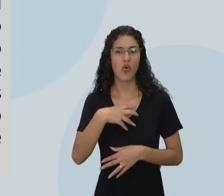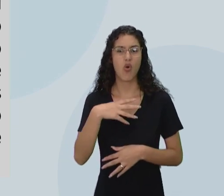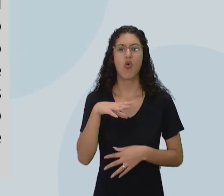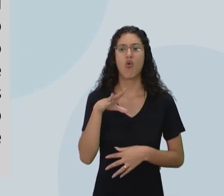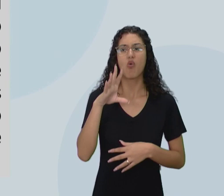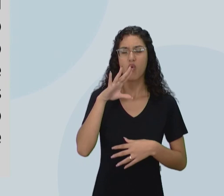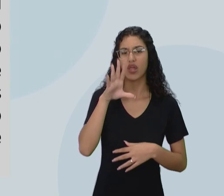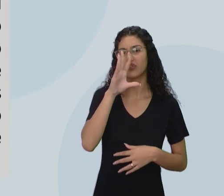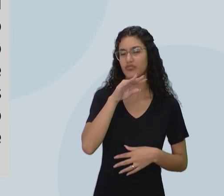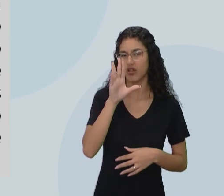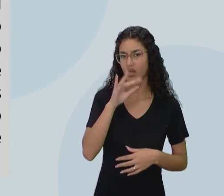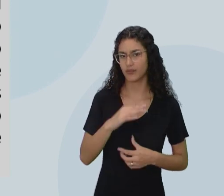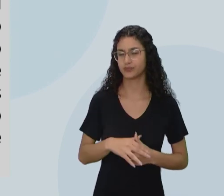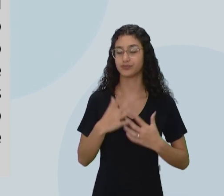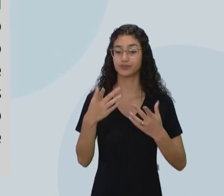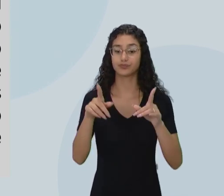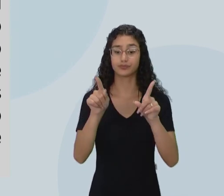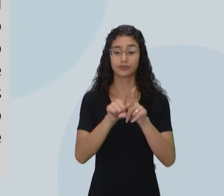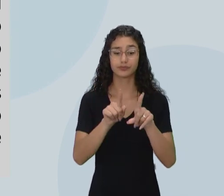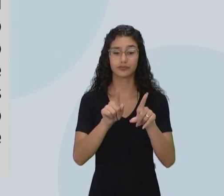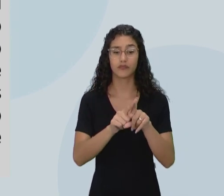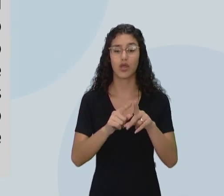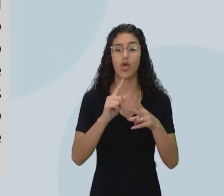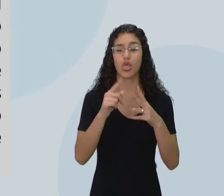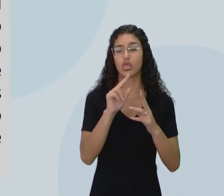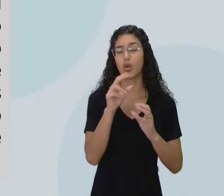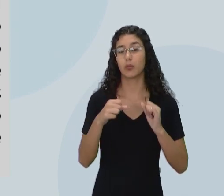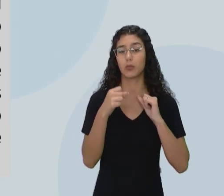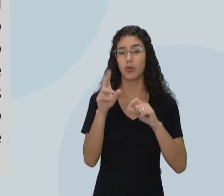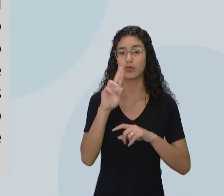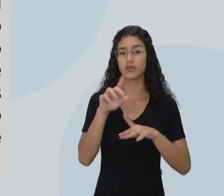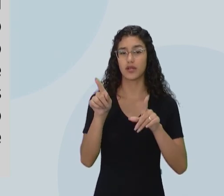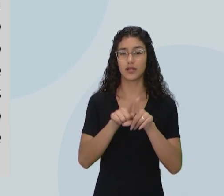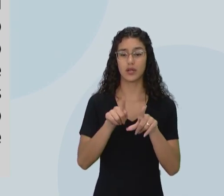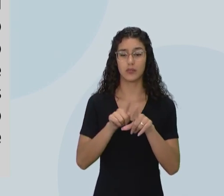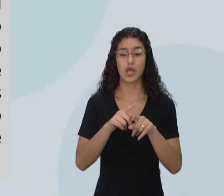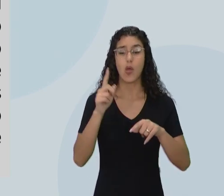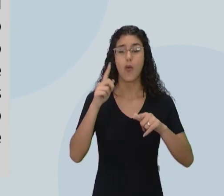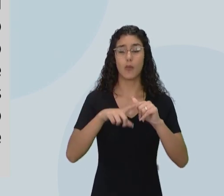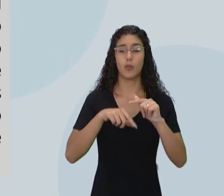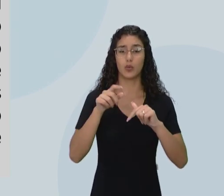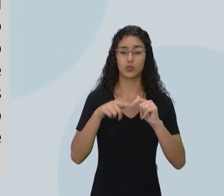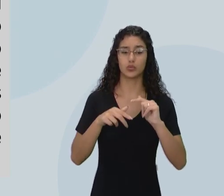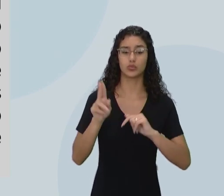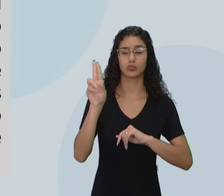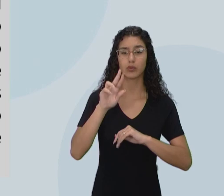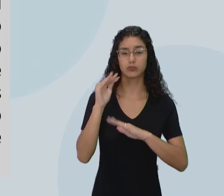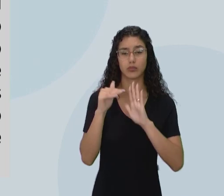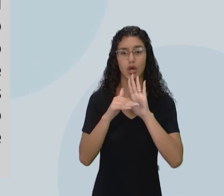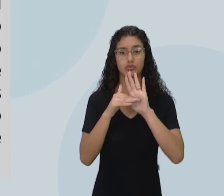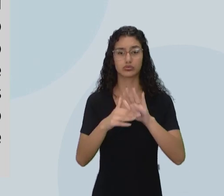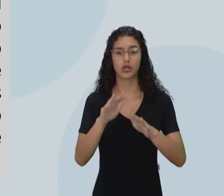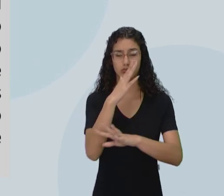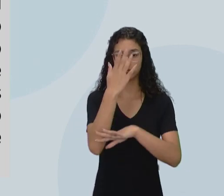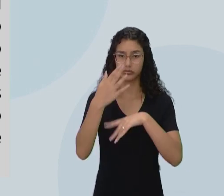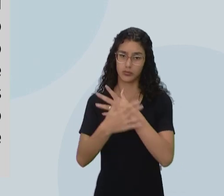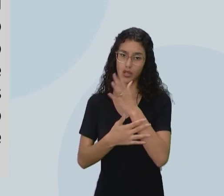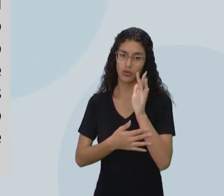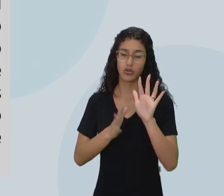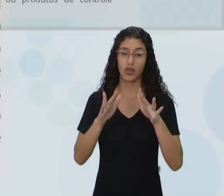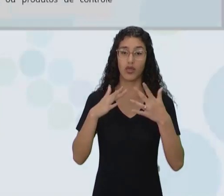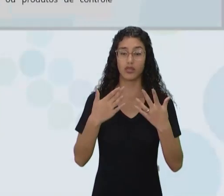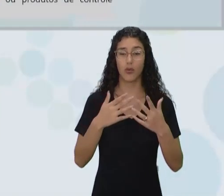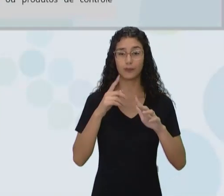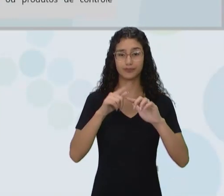de ser tóxico. E também, ó, outro nome que eles costumam usar, produtos de controle ambiental. Então,